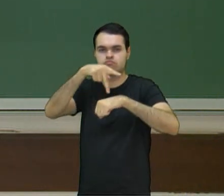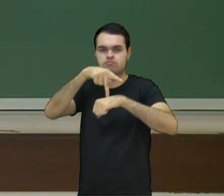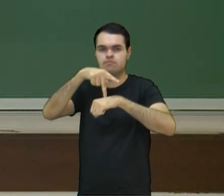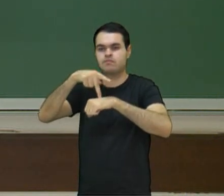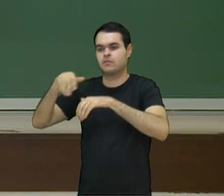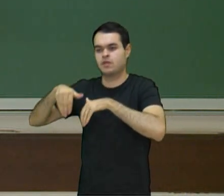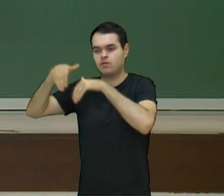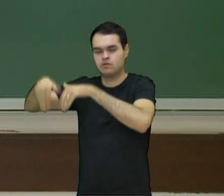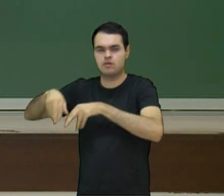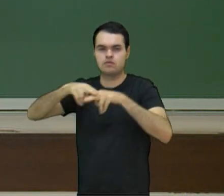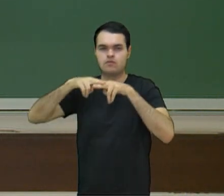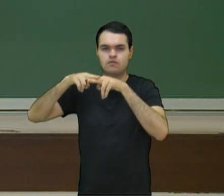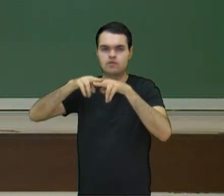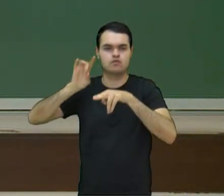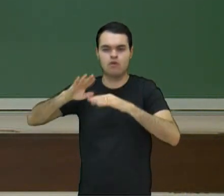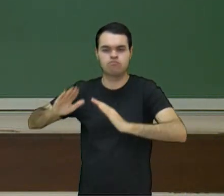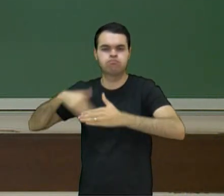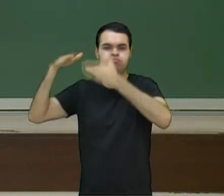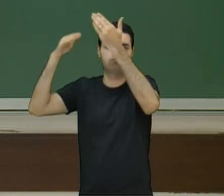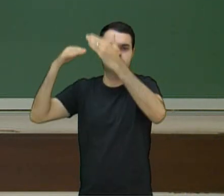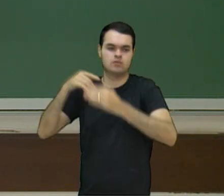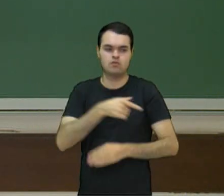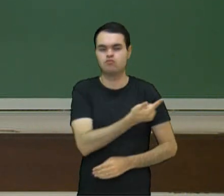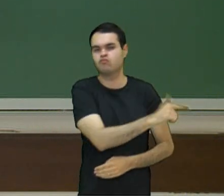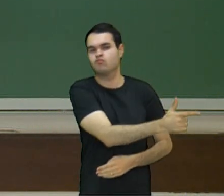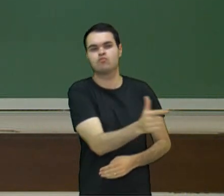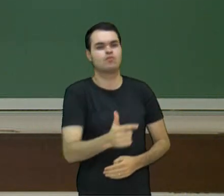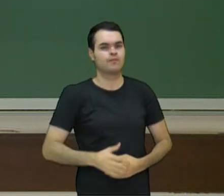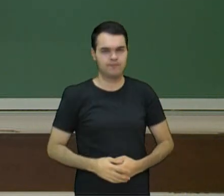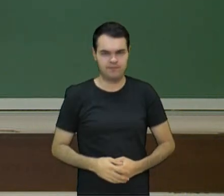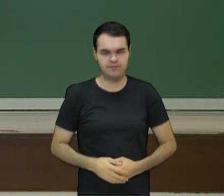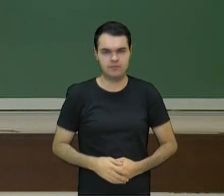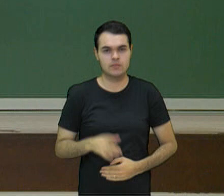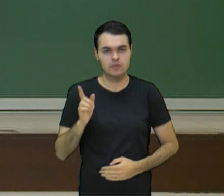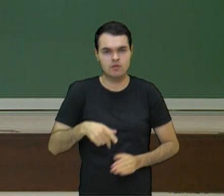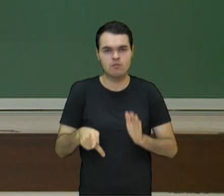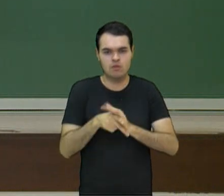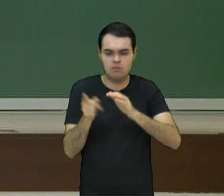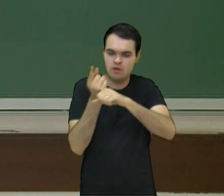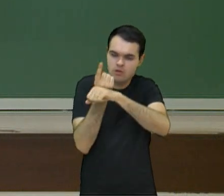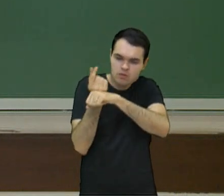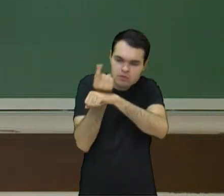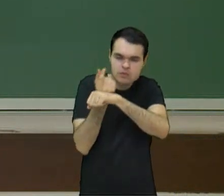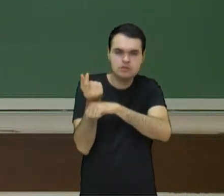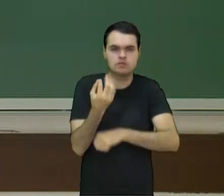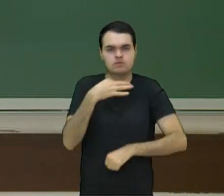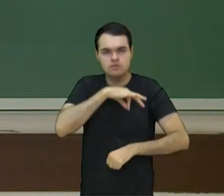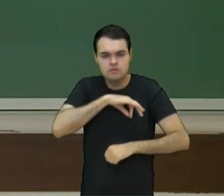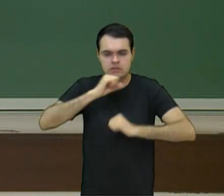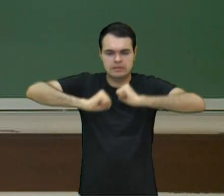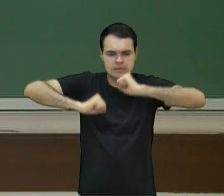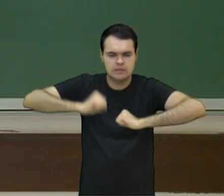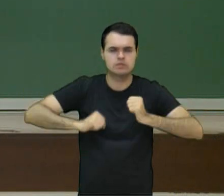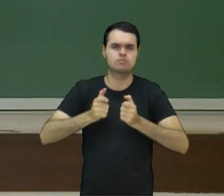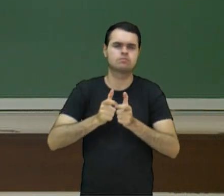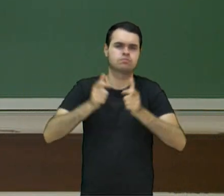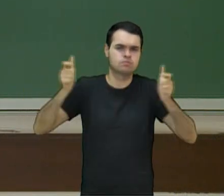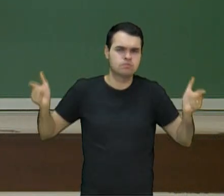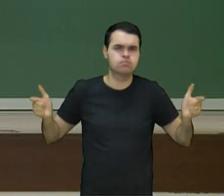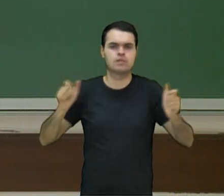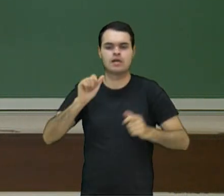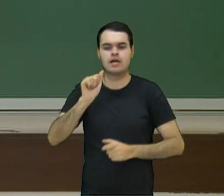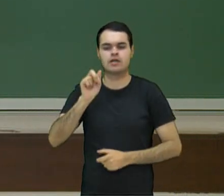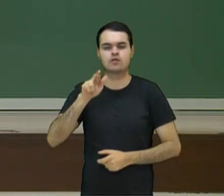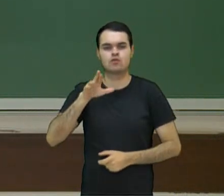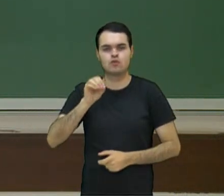Zelândia. Então, a população está concentrada nesses 2 países, a renda, a economia, as grandes indústrias, o